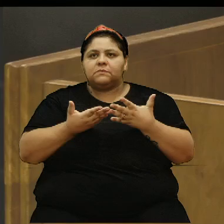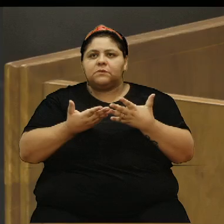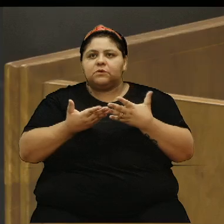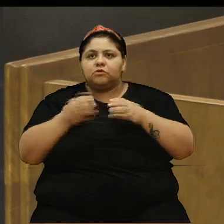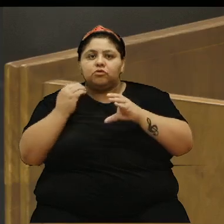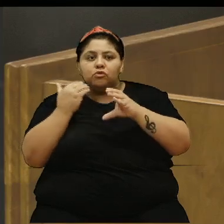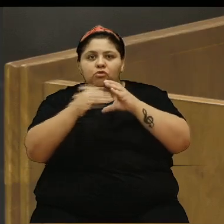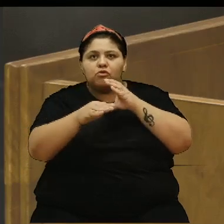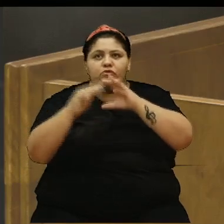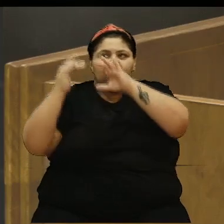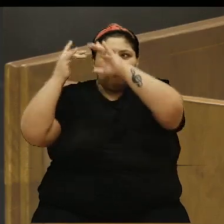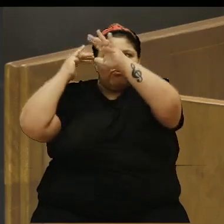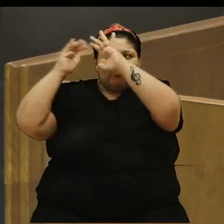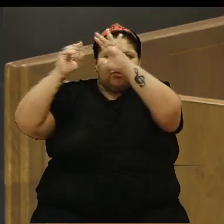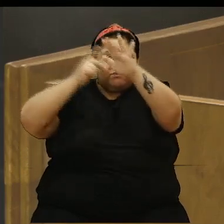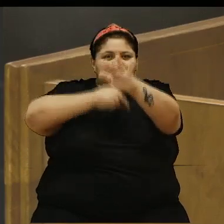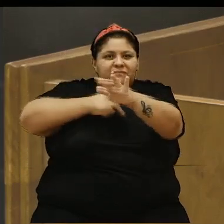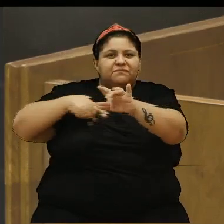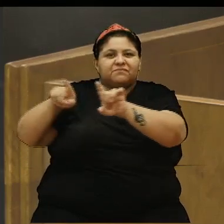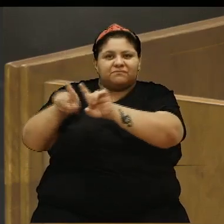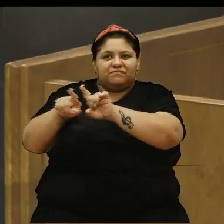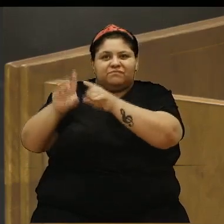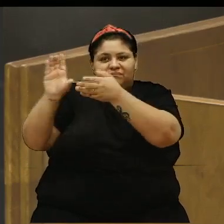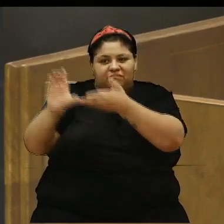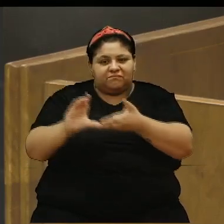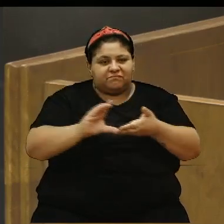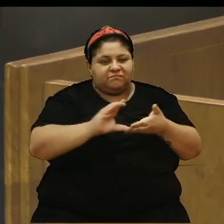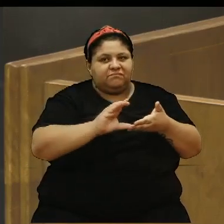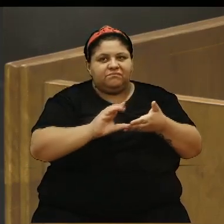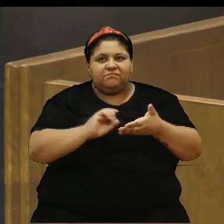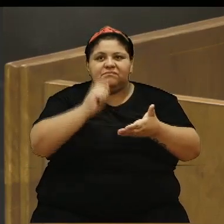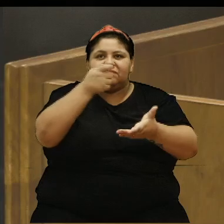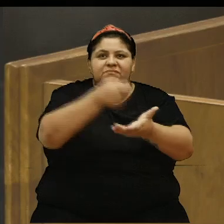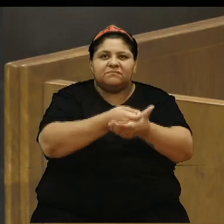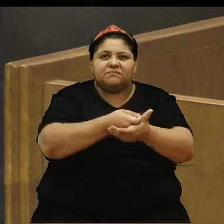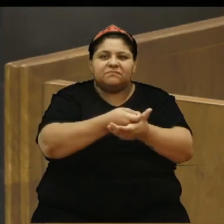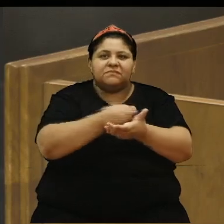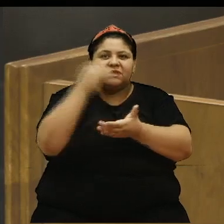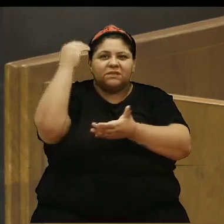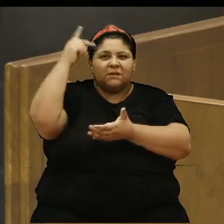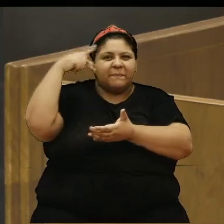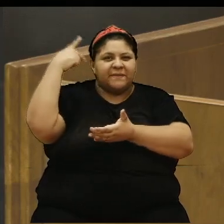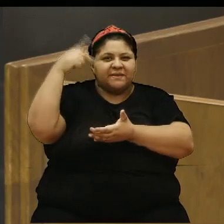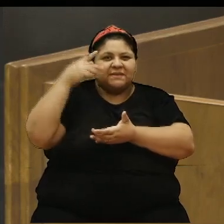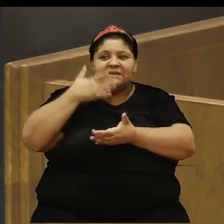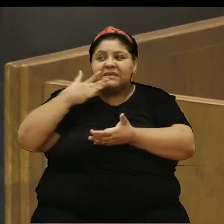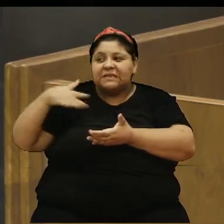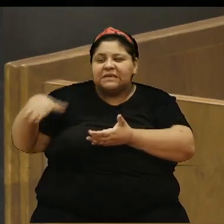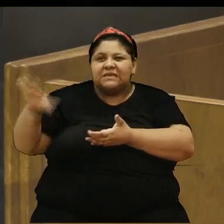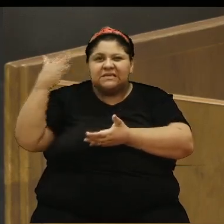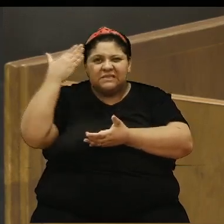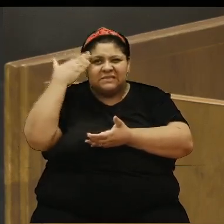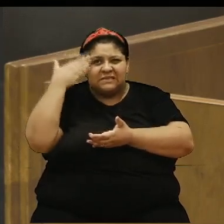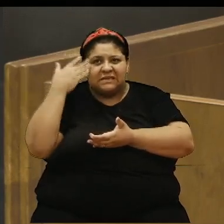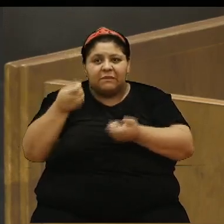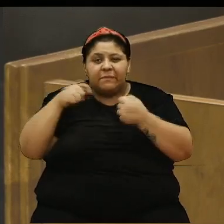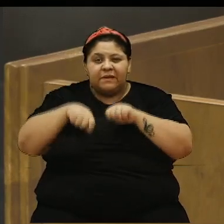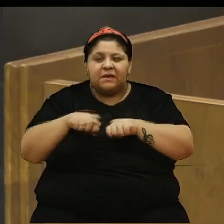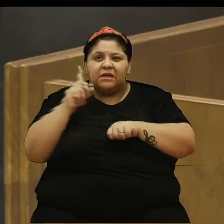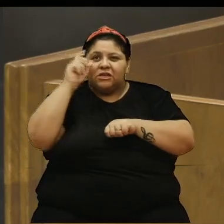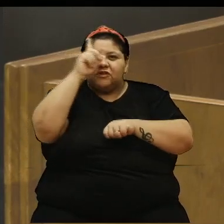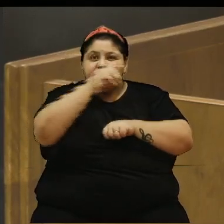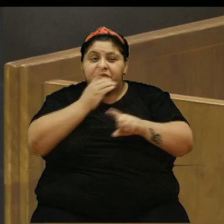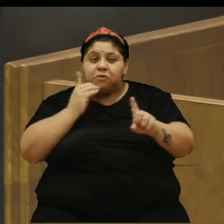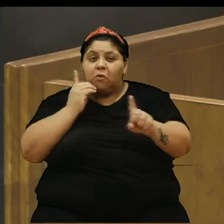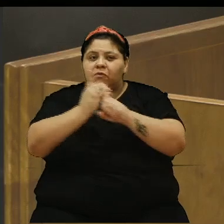neuropediatra, assim como também tem um recurso para ser investido na psiquiatria infantil. A gente sabe o quanto precisa e o quanto é difícil encontrar o